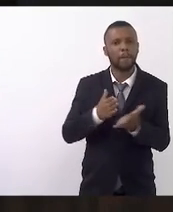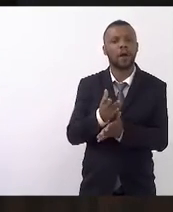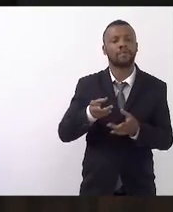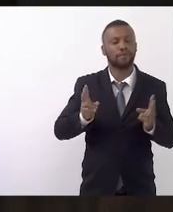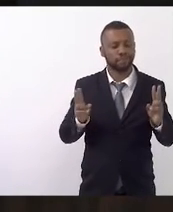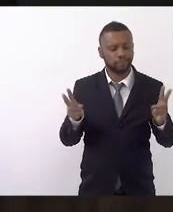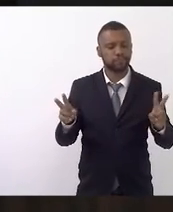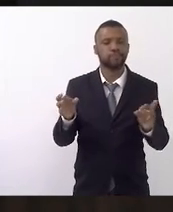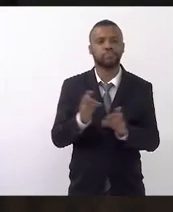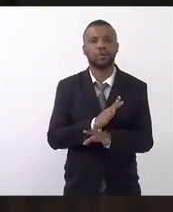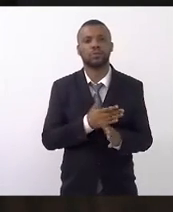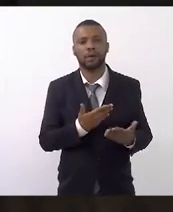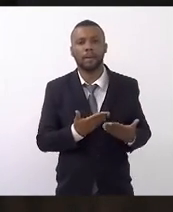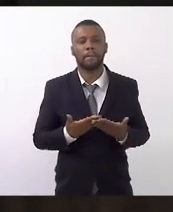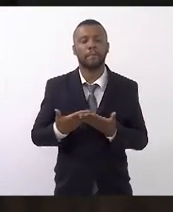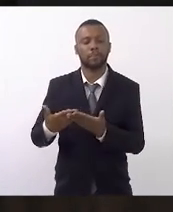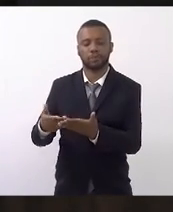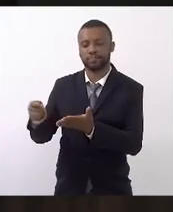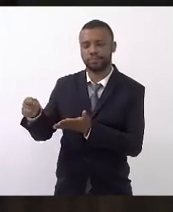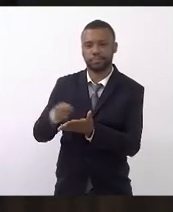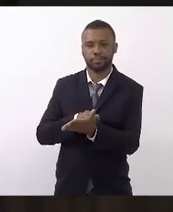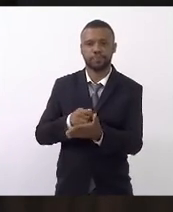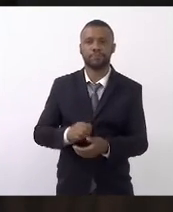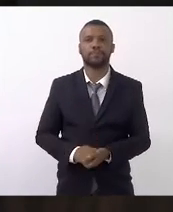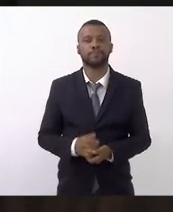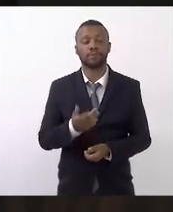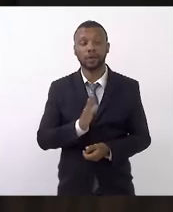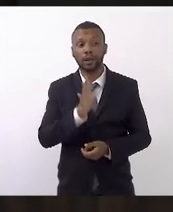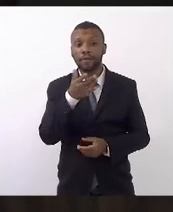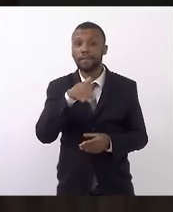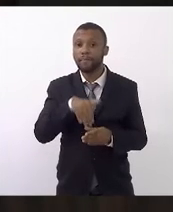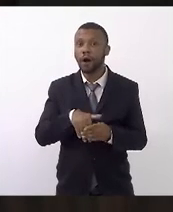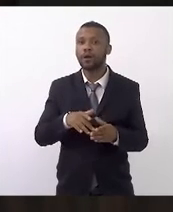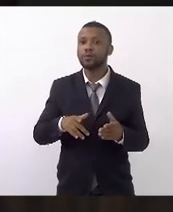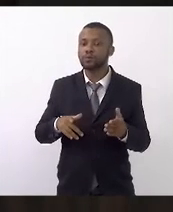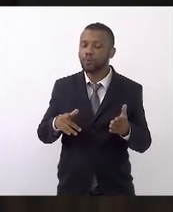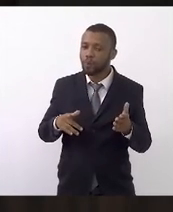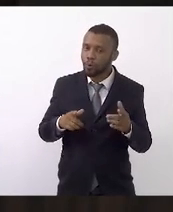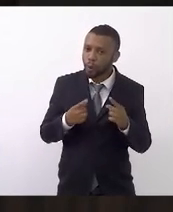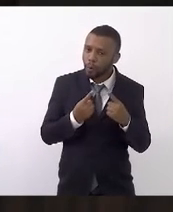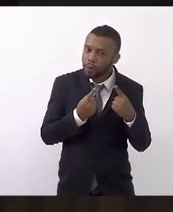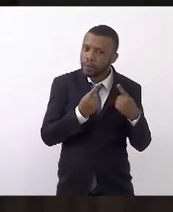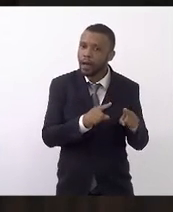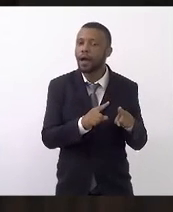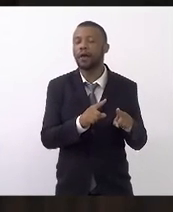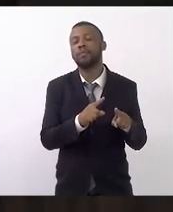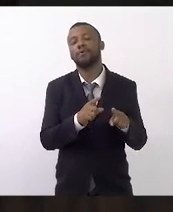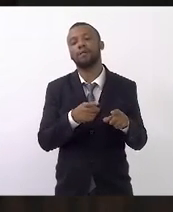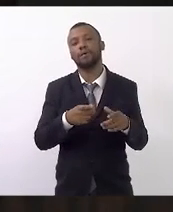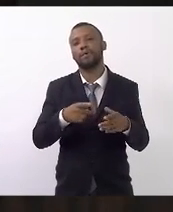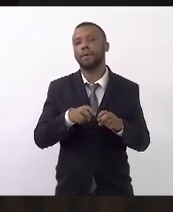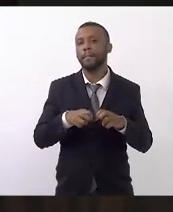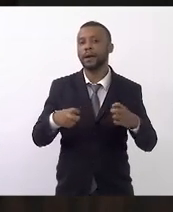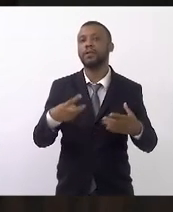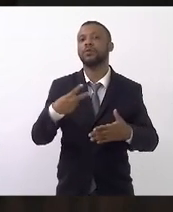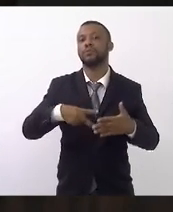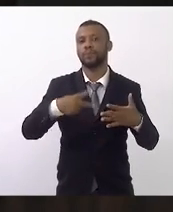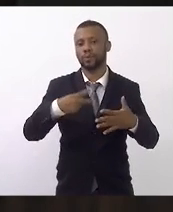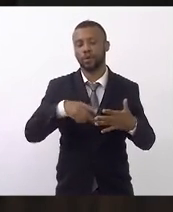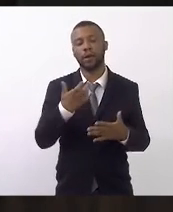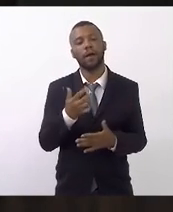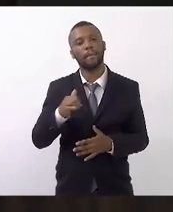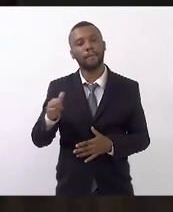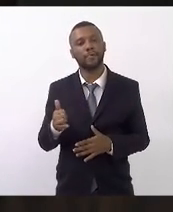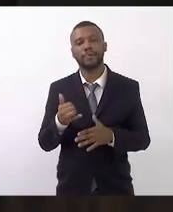estão. Aprovado, vai à promulgação. Voto contrário da bancada do PSOL. Voto contrário da bancada do PSOL. Quero aproveitar para fazer um